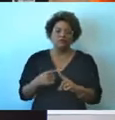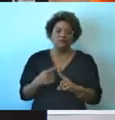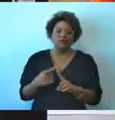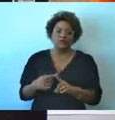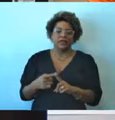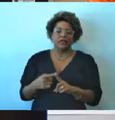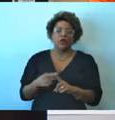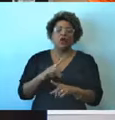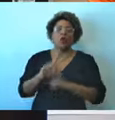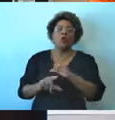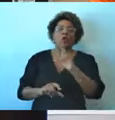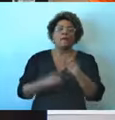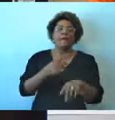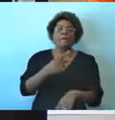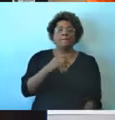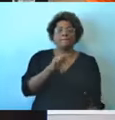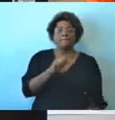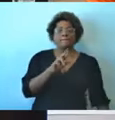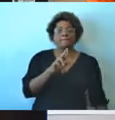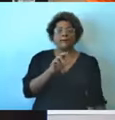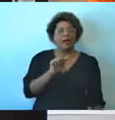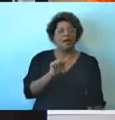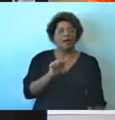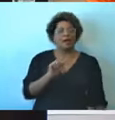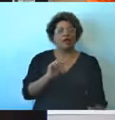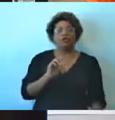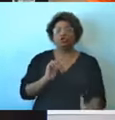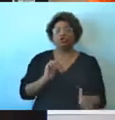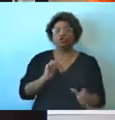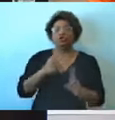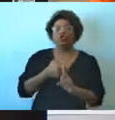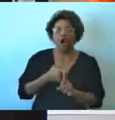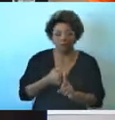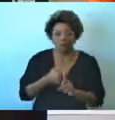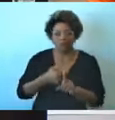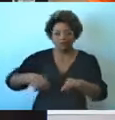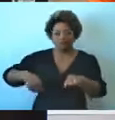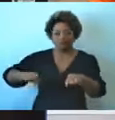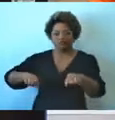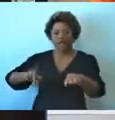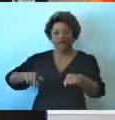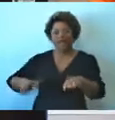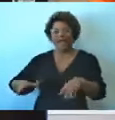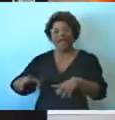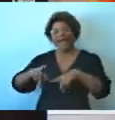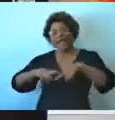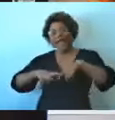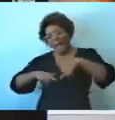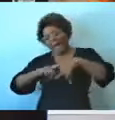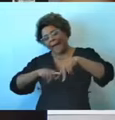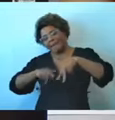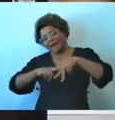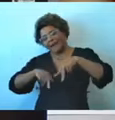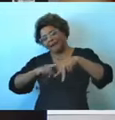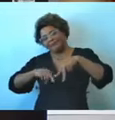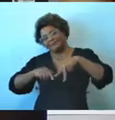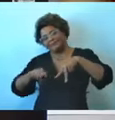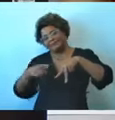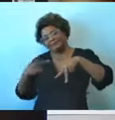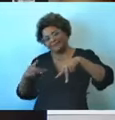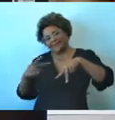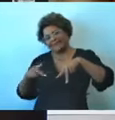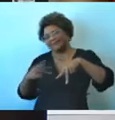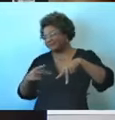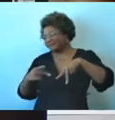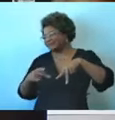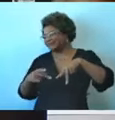É complicado isso. Você paga muito caro. O sargento Jadson, que esteve aqui, falou de acidentes, né? Quem anda de moto sabe, ninguém está imune